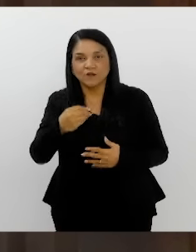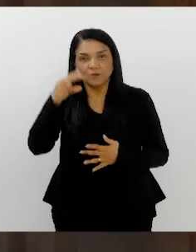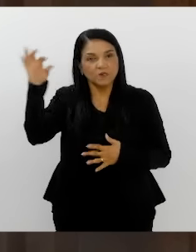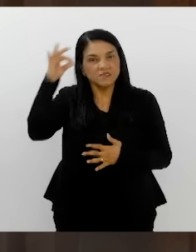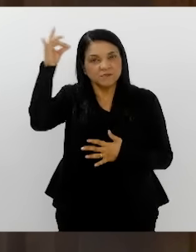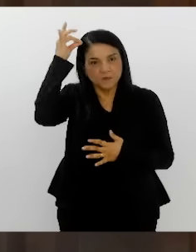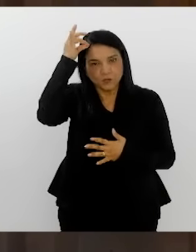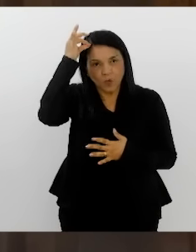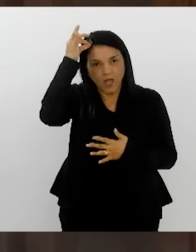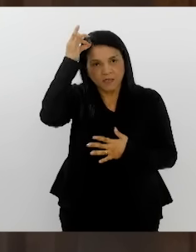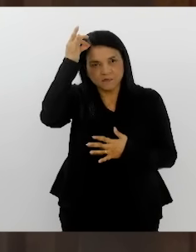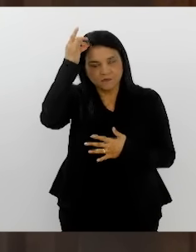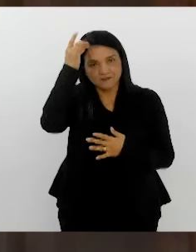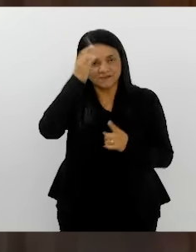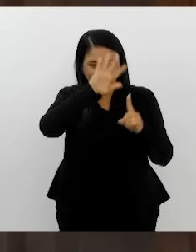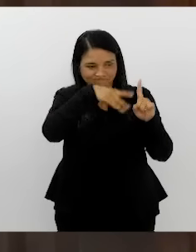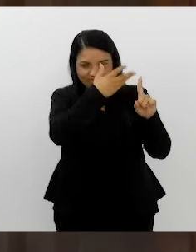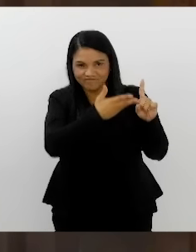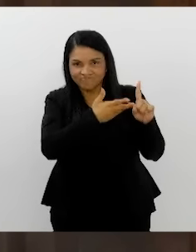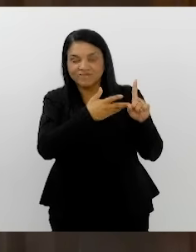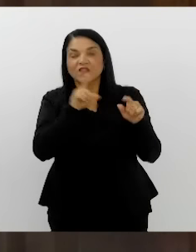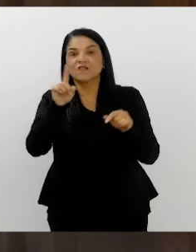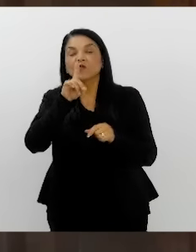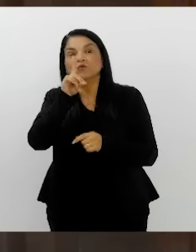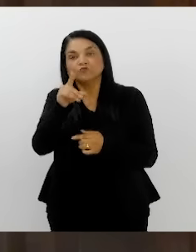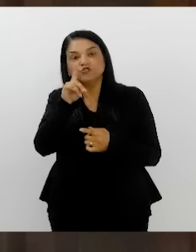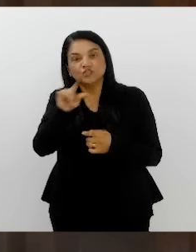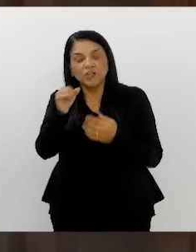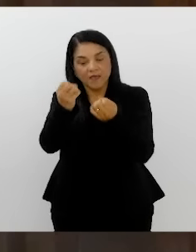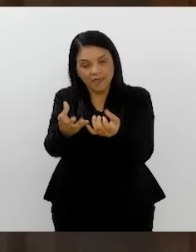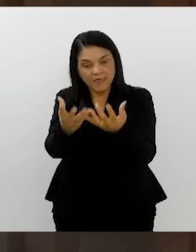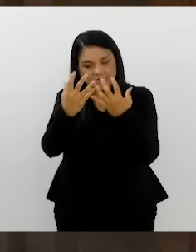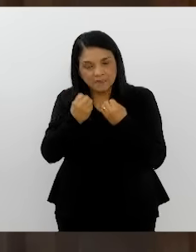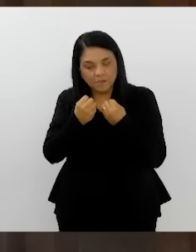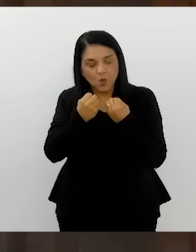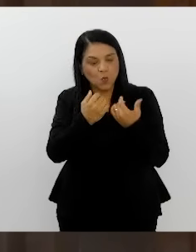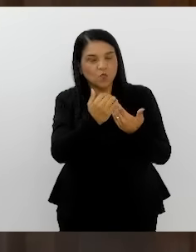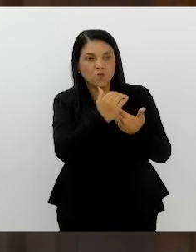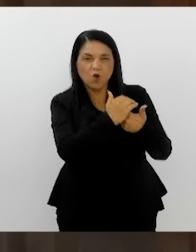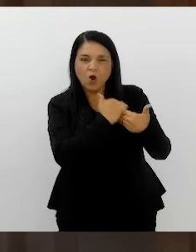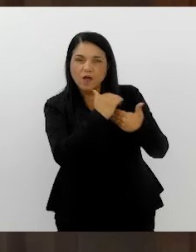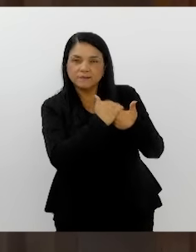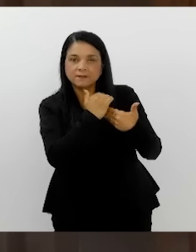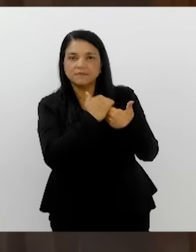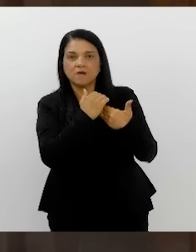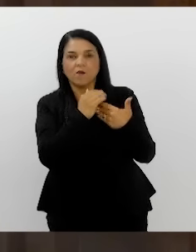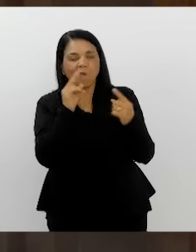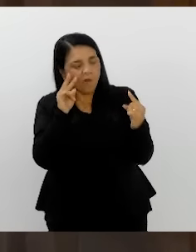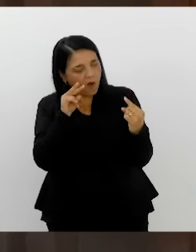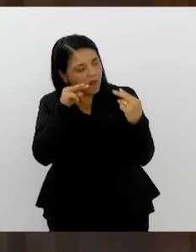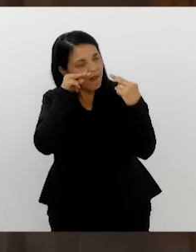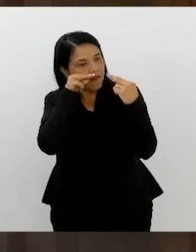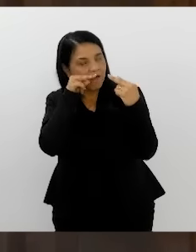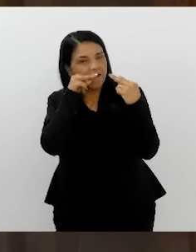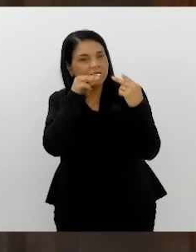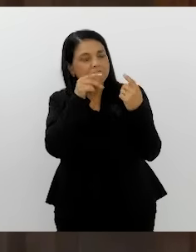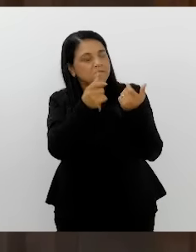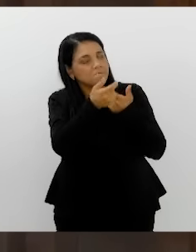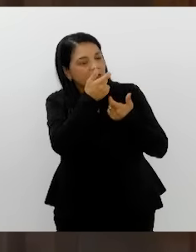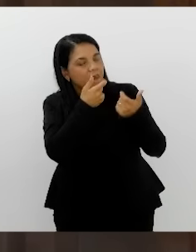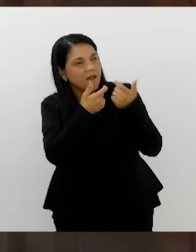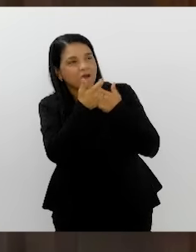Se estão aqui é porque um dia receberam um conselho dele, um olhar dele, uma palavra de